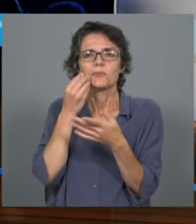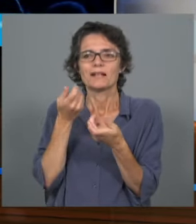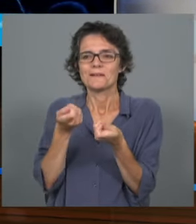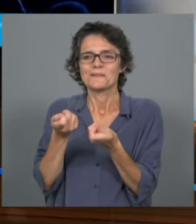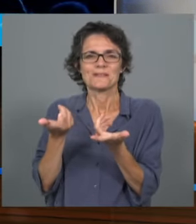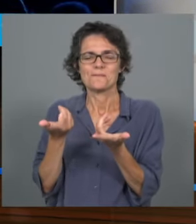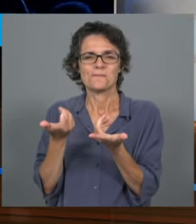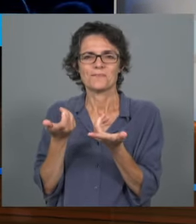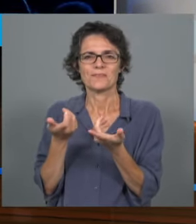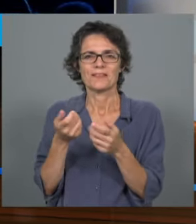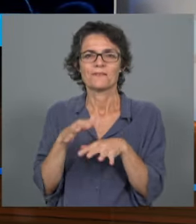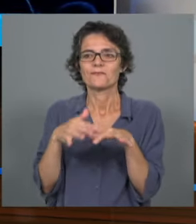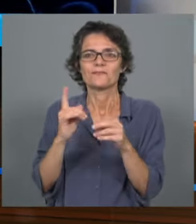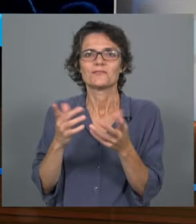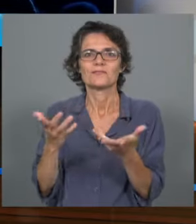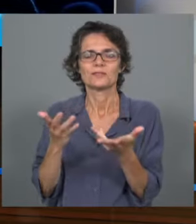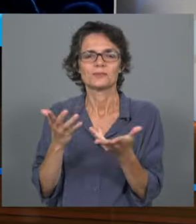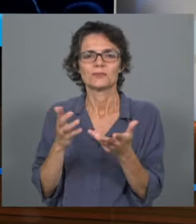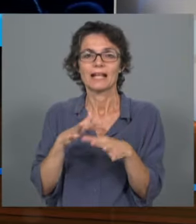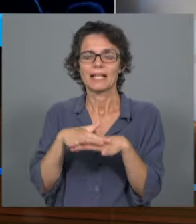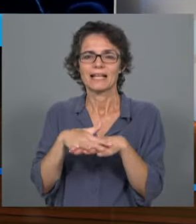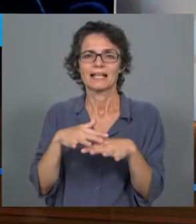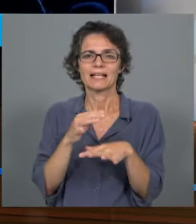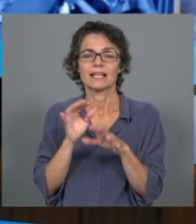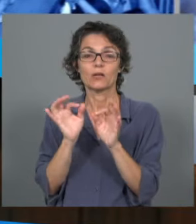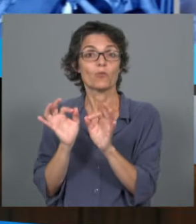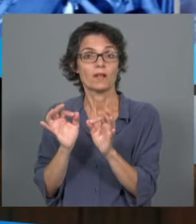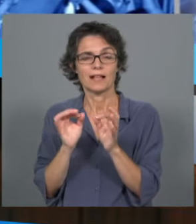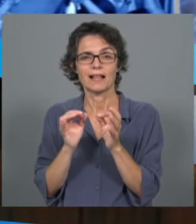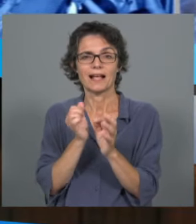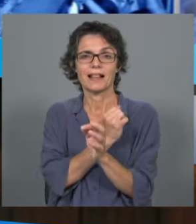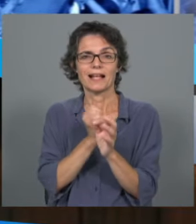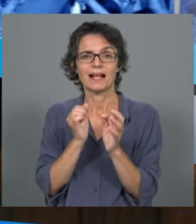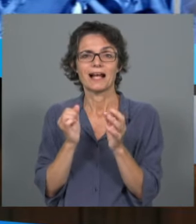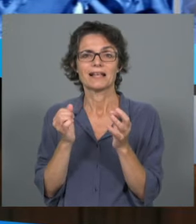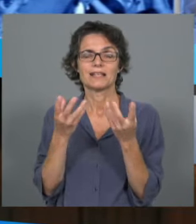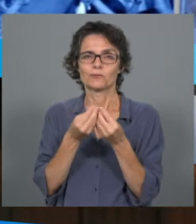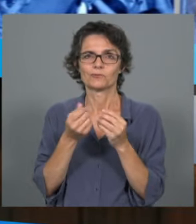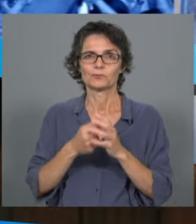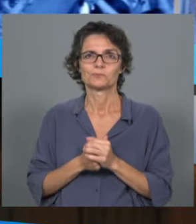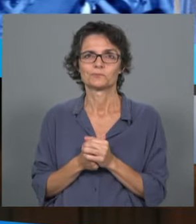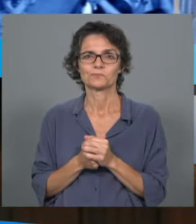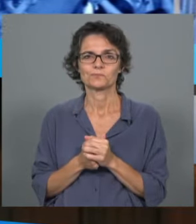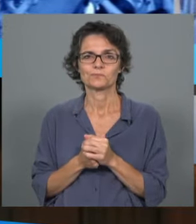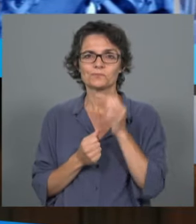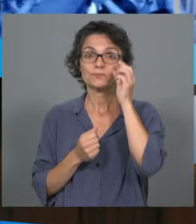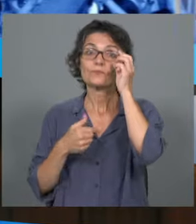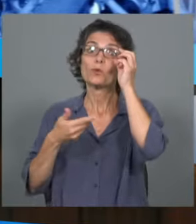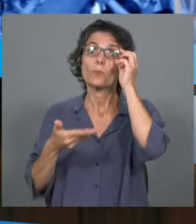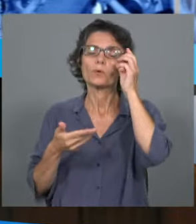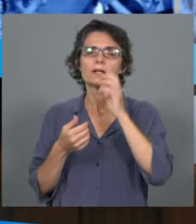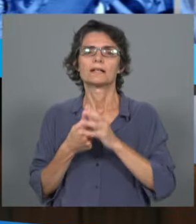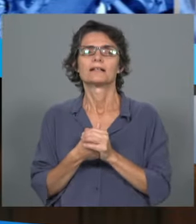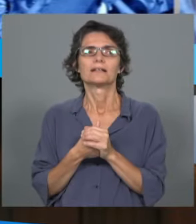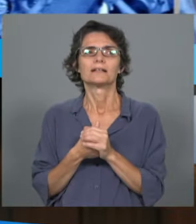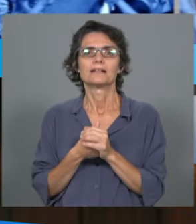também por parte da rede Cuidar da Casa Comum? Okay. A rede pensou também um bocadinho sobre como